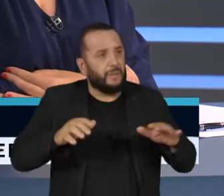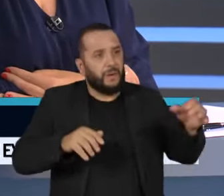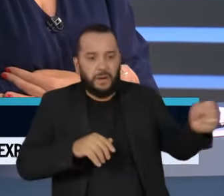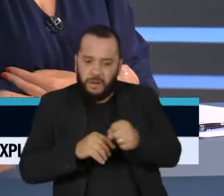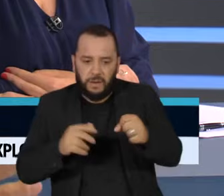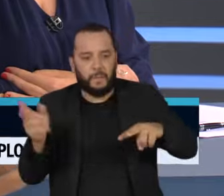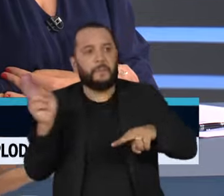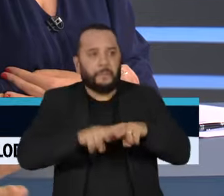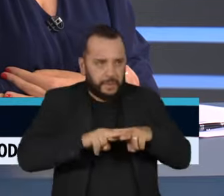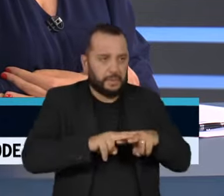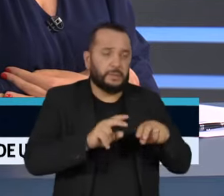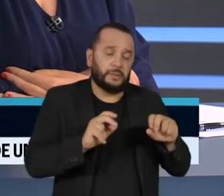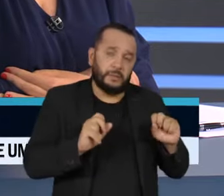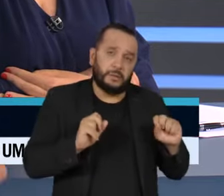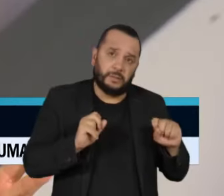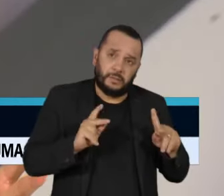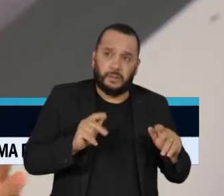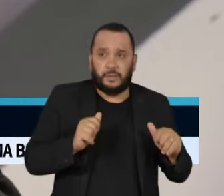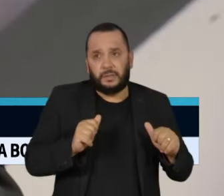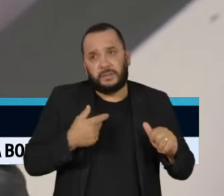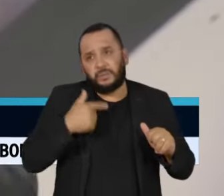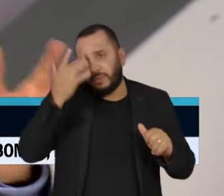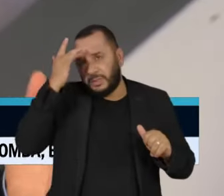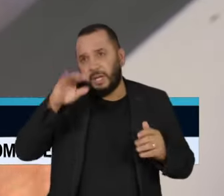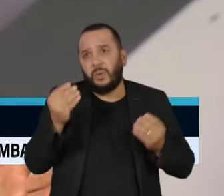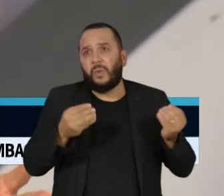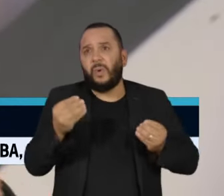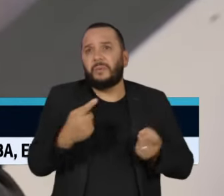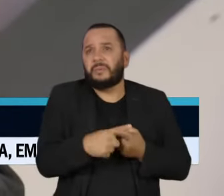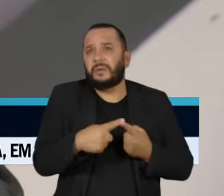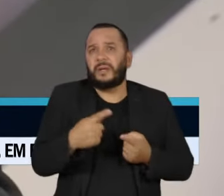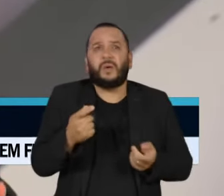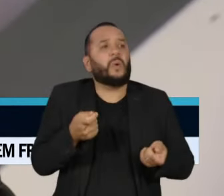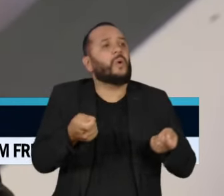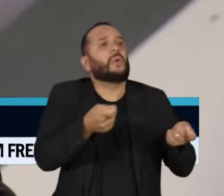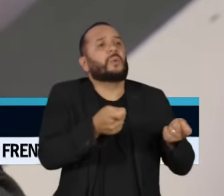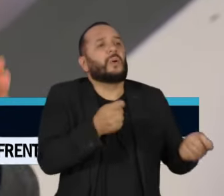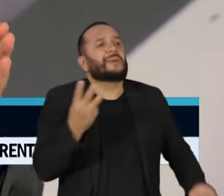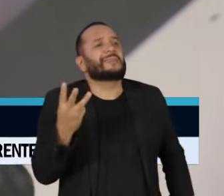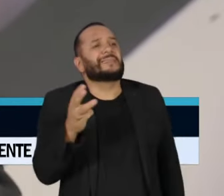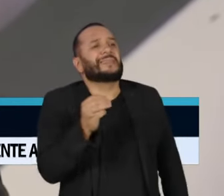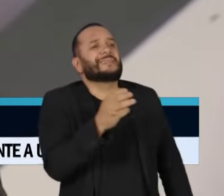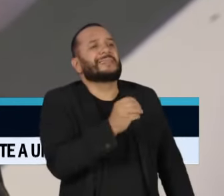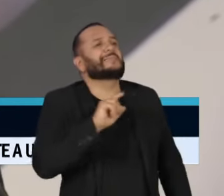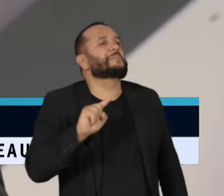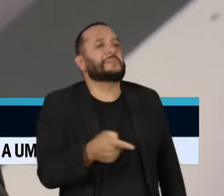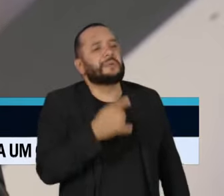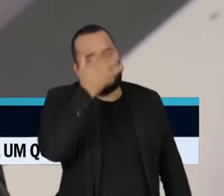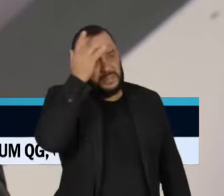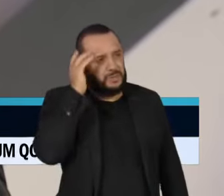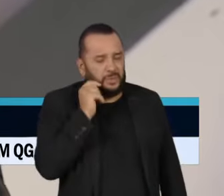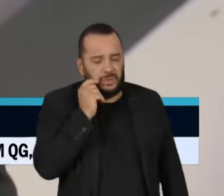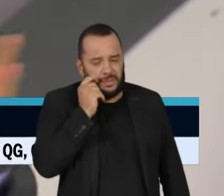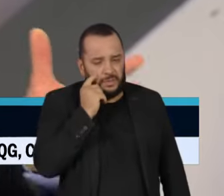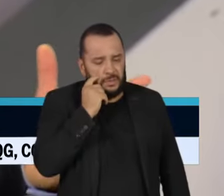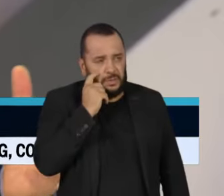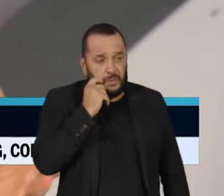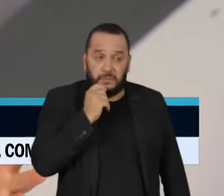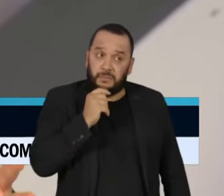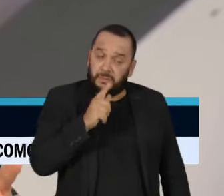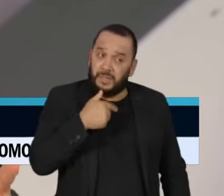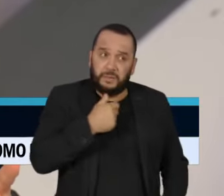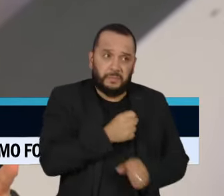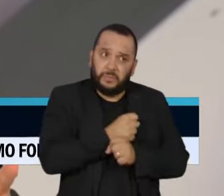estar com a arma. Não sei como faria isso com 300 mil pessoas. Não acredito que tanta gente vá estar lá, concordo com você, mas é